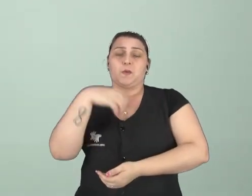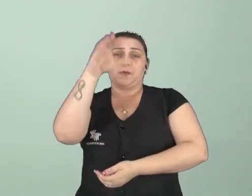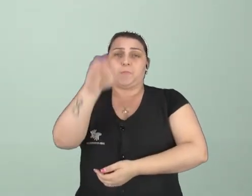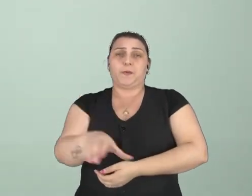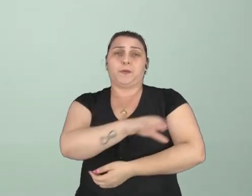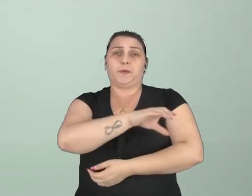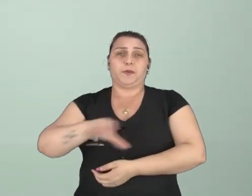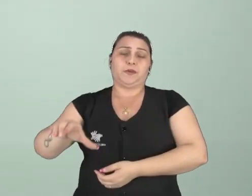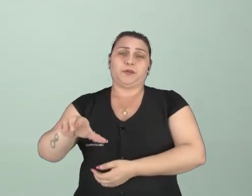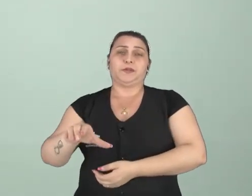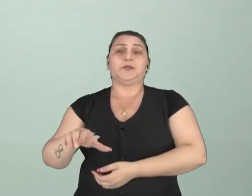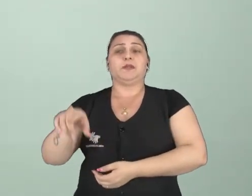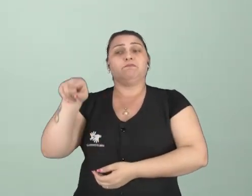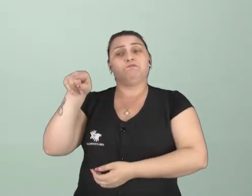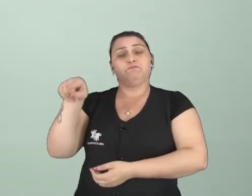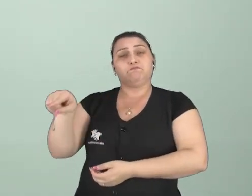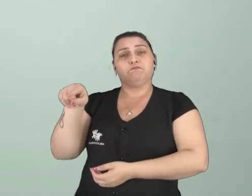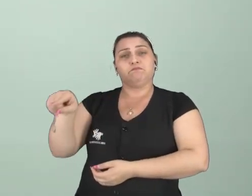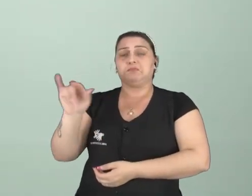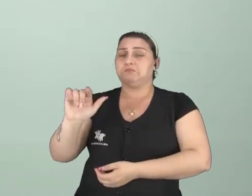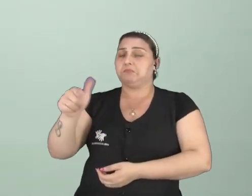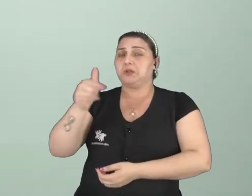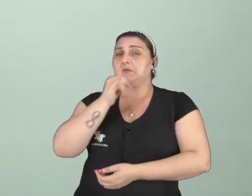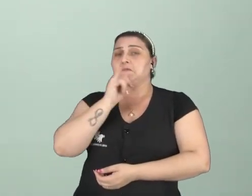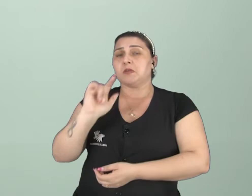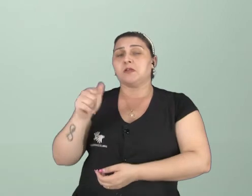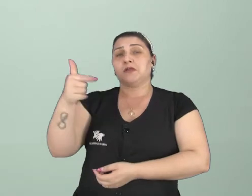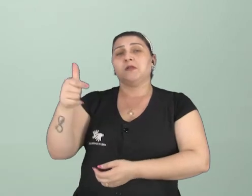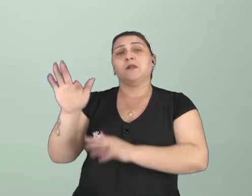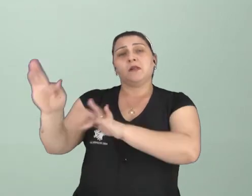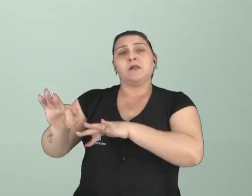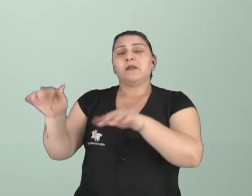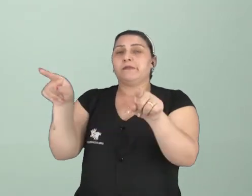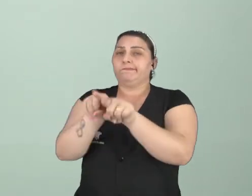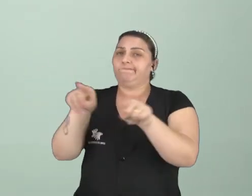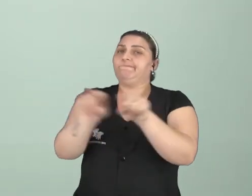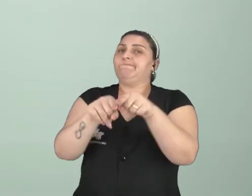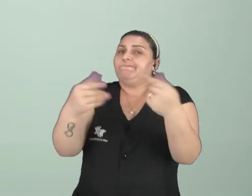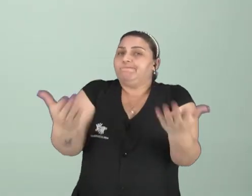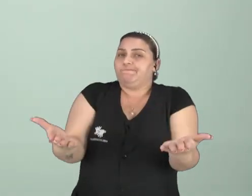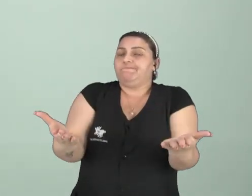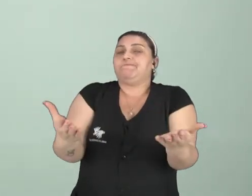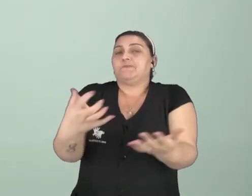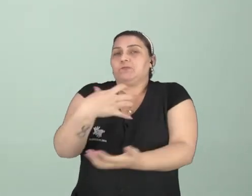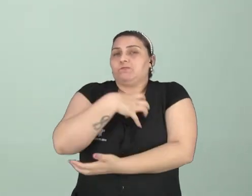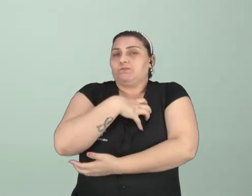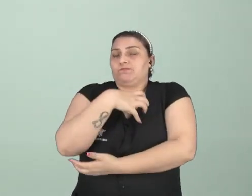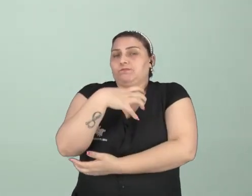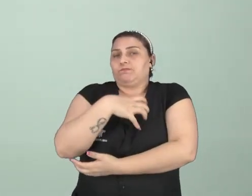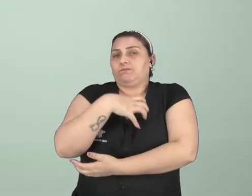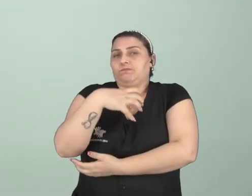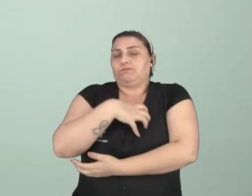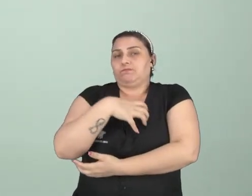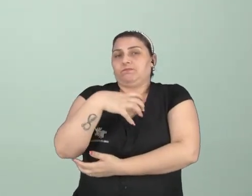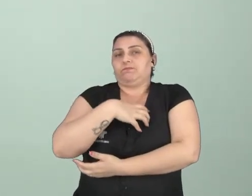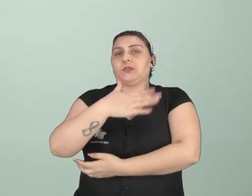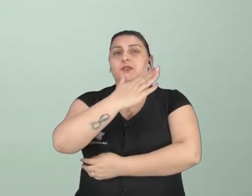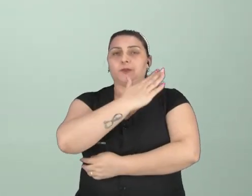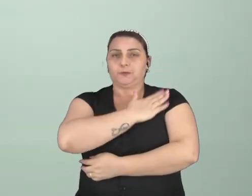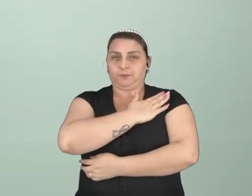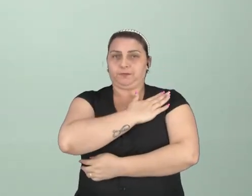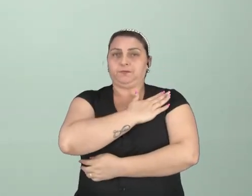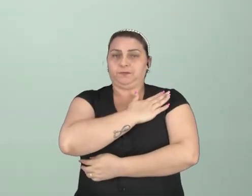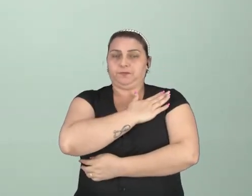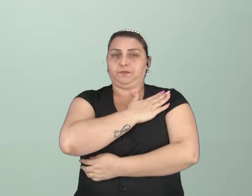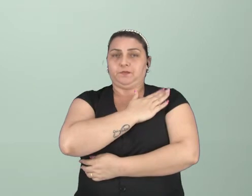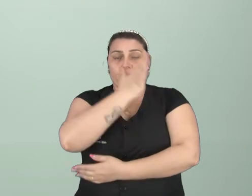cristianismo, eu sou cristão, o fulano ali que era de outro feudo também, então isso dá um sentimento de nacionalidade,